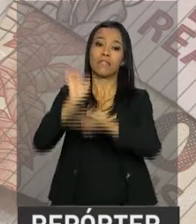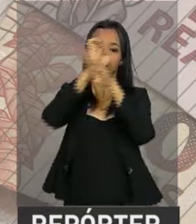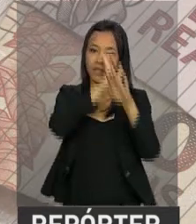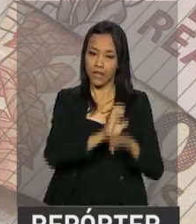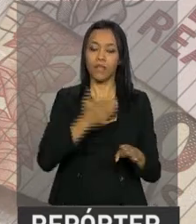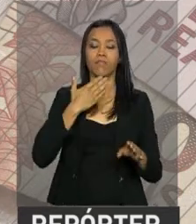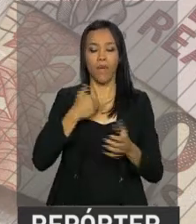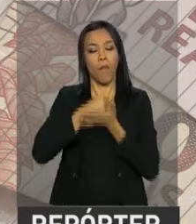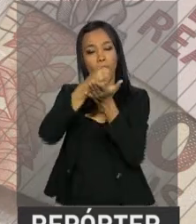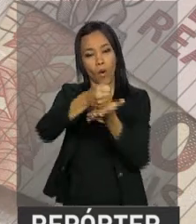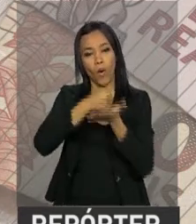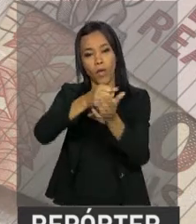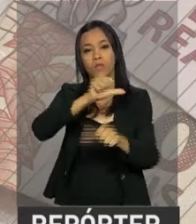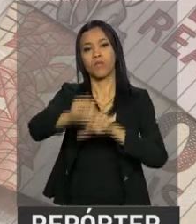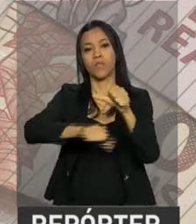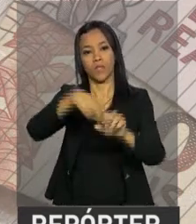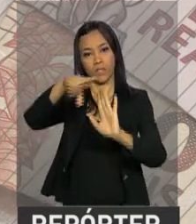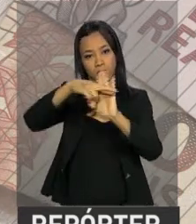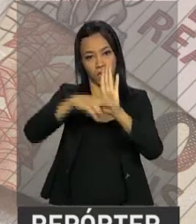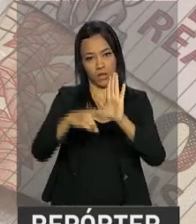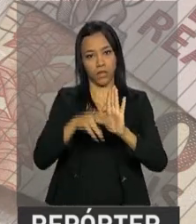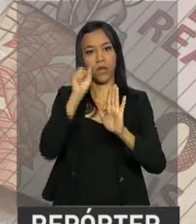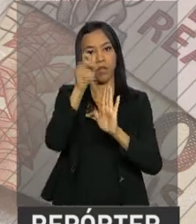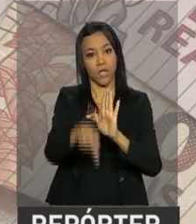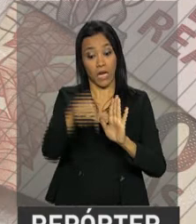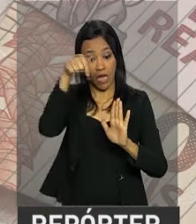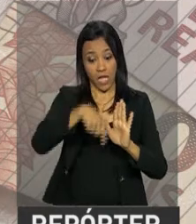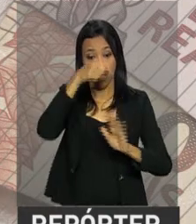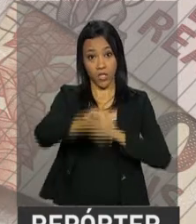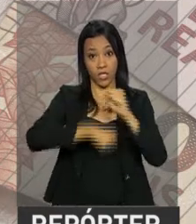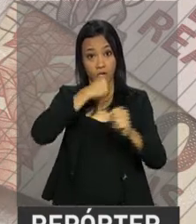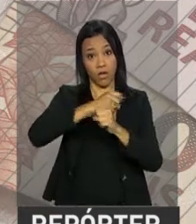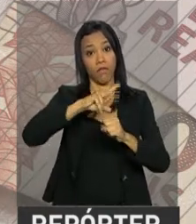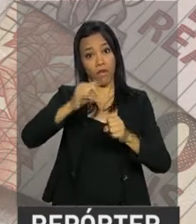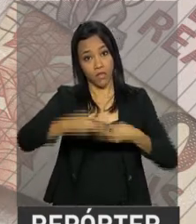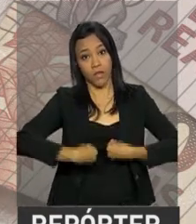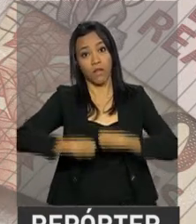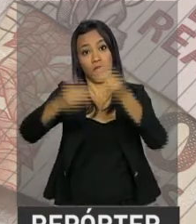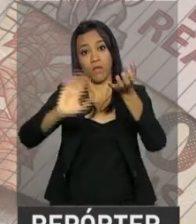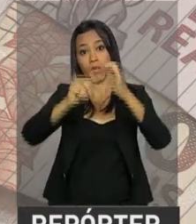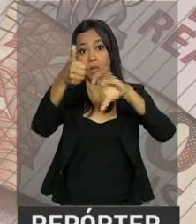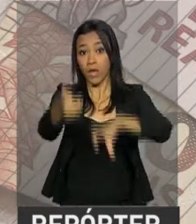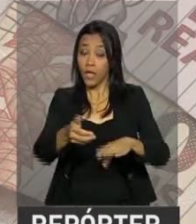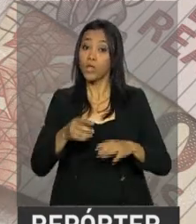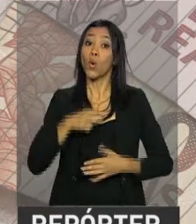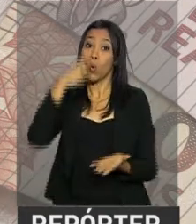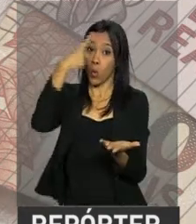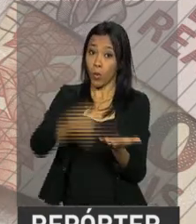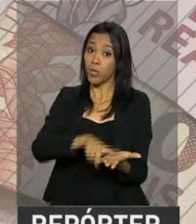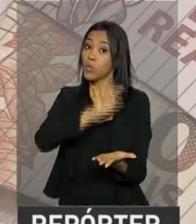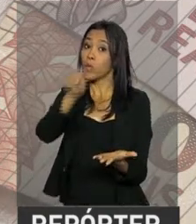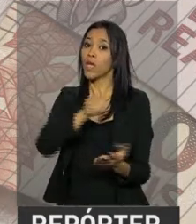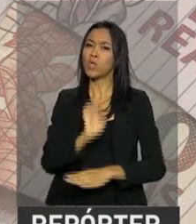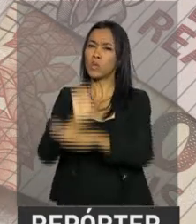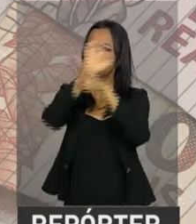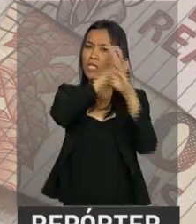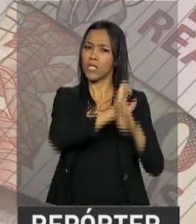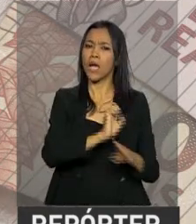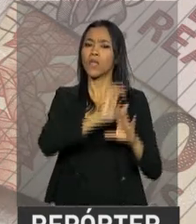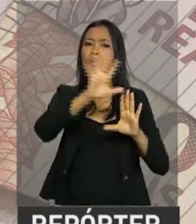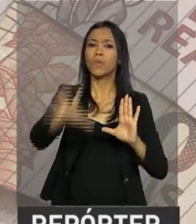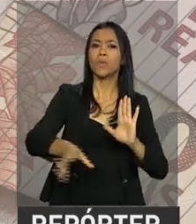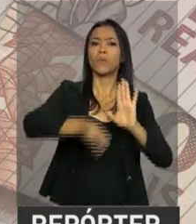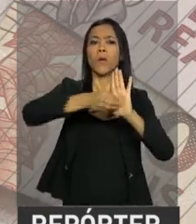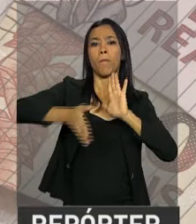da Previdência, que será encaminhada ainda este ano ao Congresso Nacional. O acordo é para que os estados apresentem uma emenda à proposta